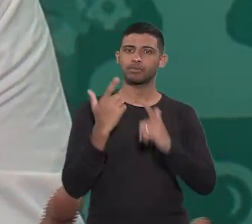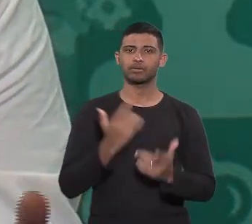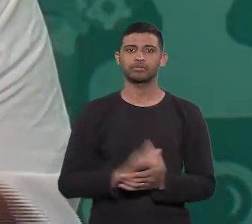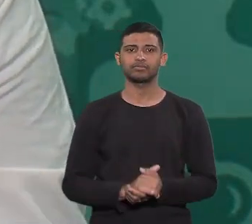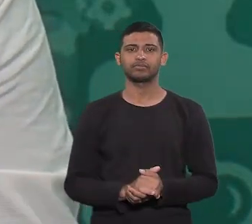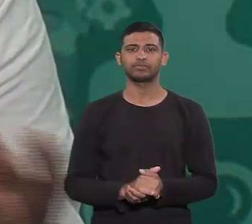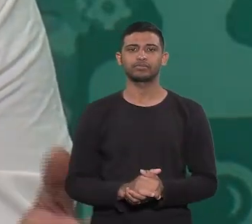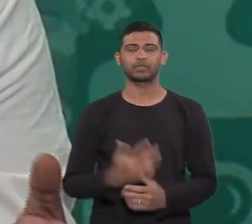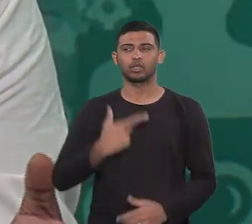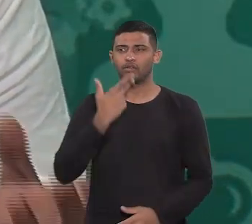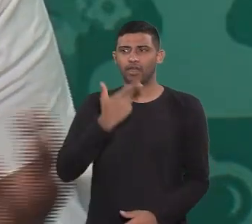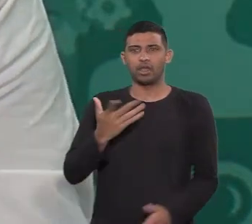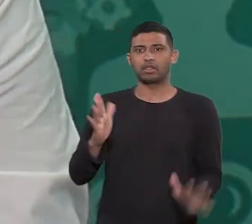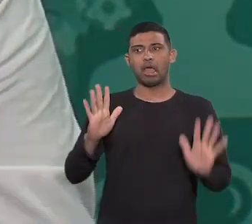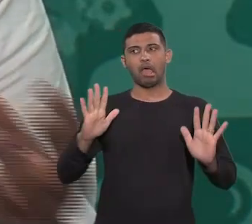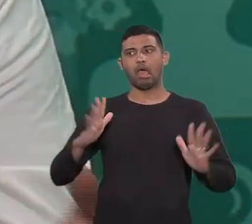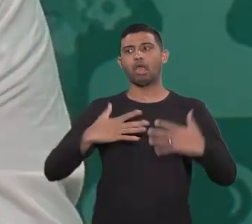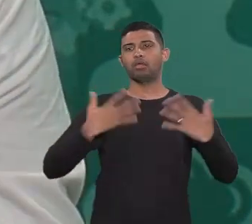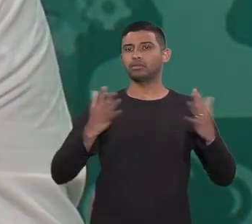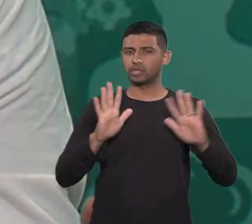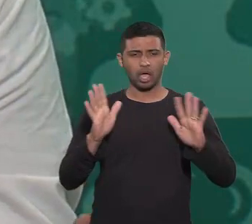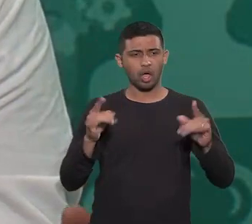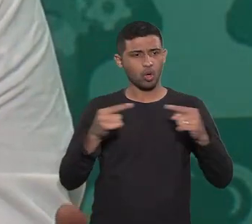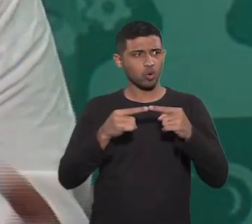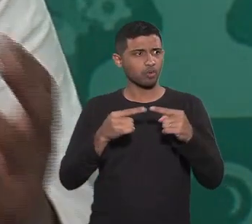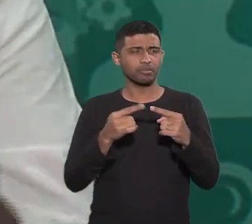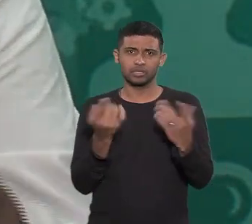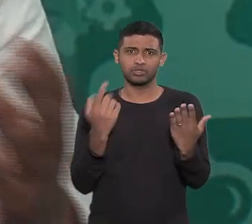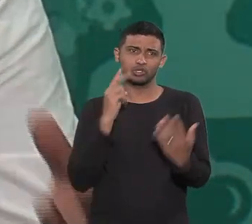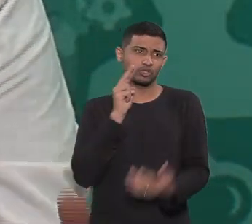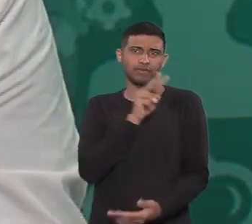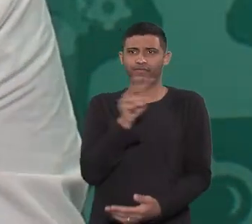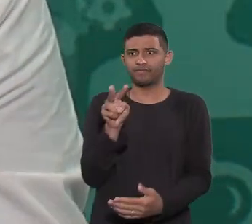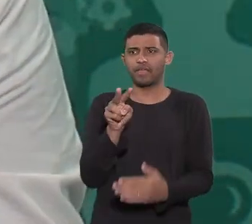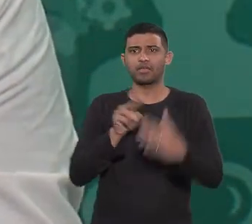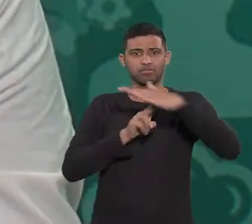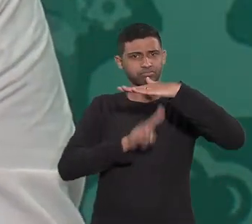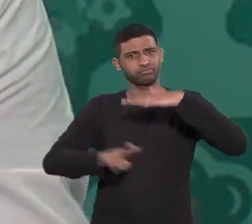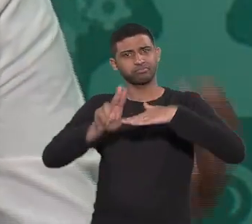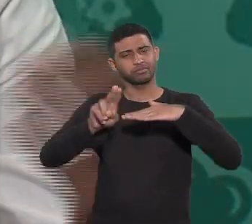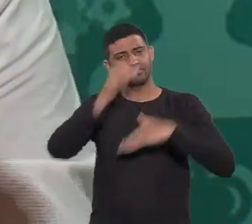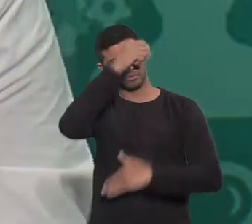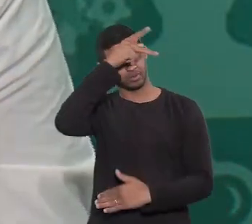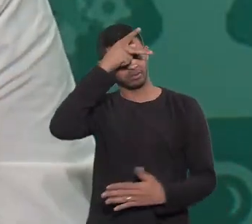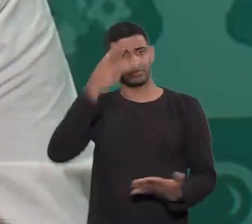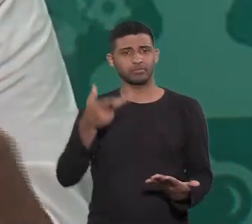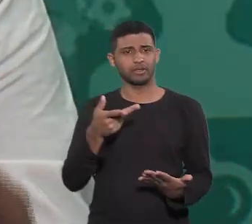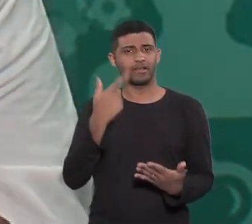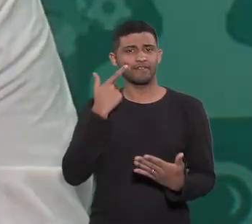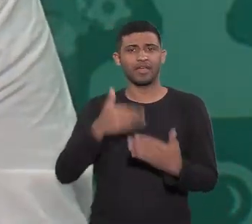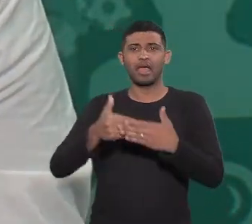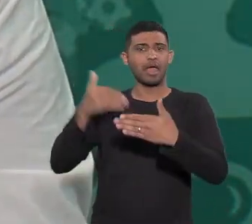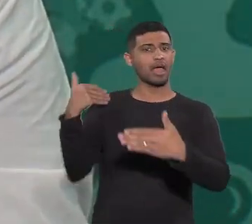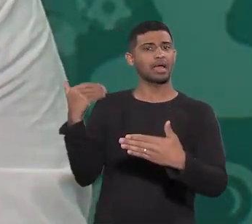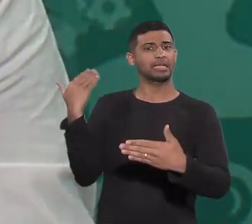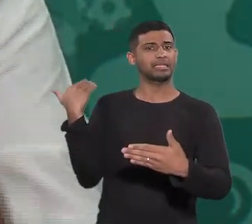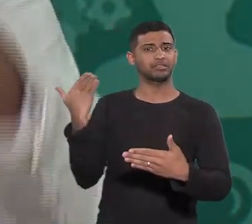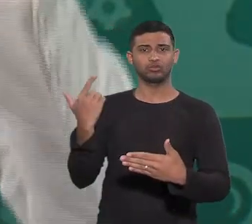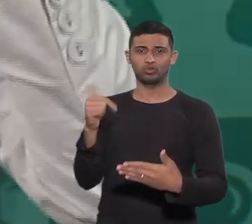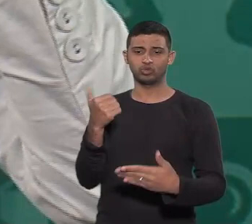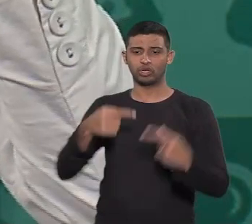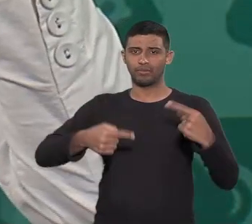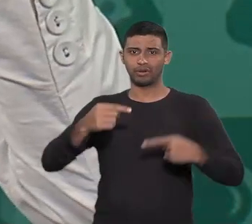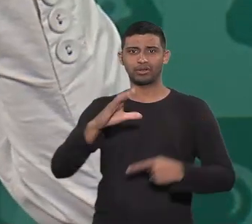eu não estou falando nada absurdo, porque está dentro dos parâmetros. É só a gente olhar para a universidade pública e olhar o que ela era antes da política